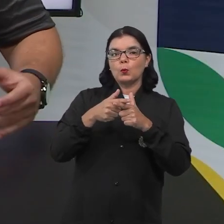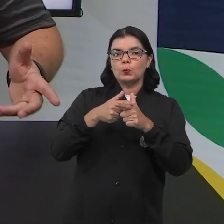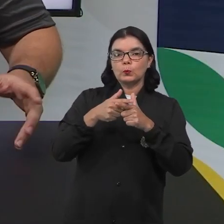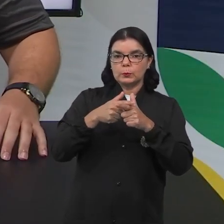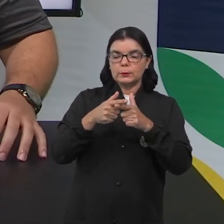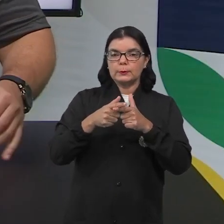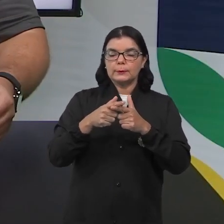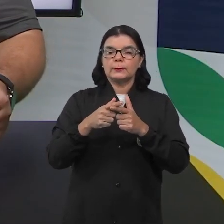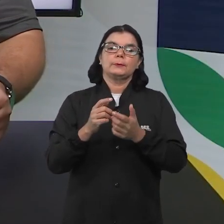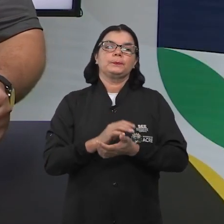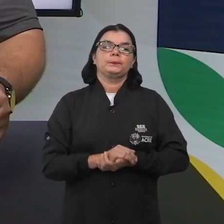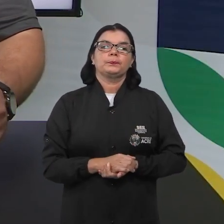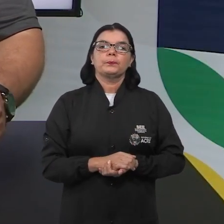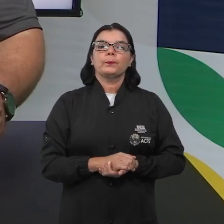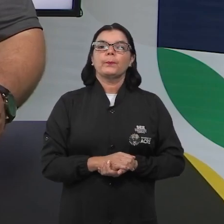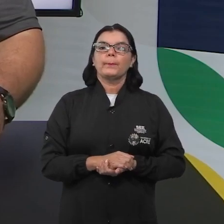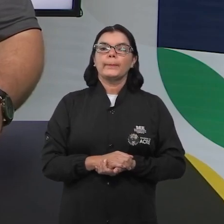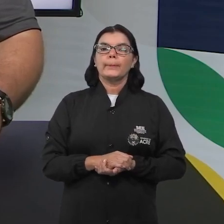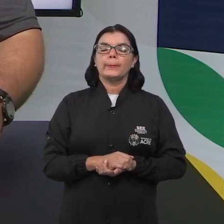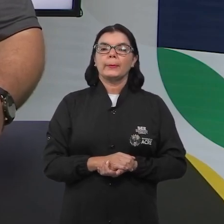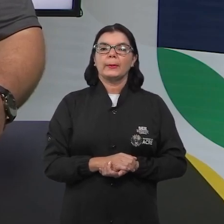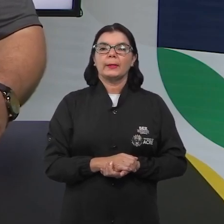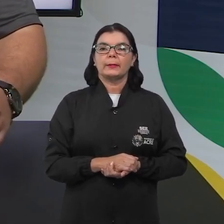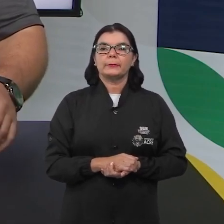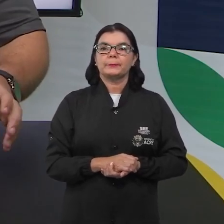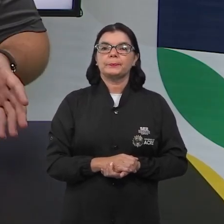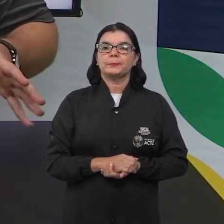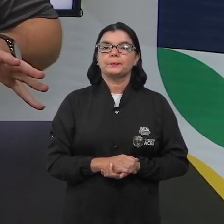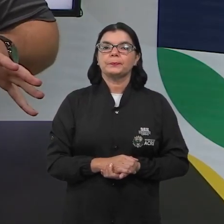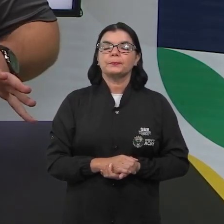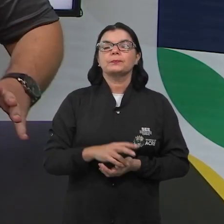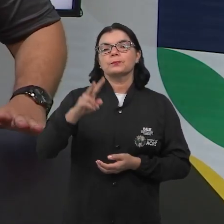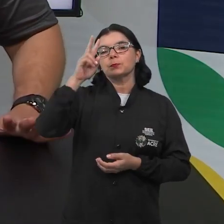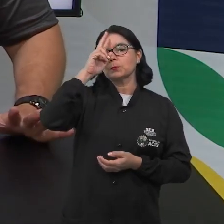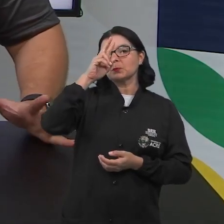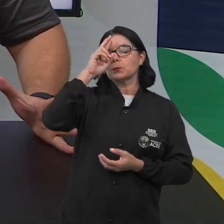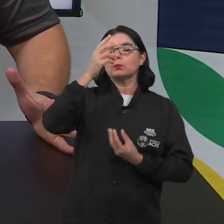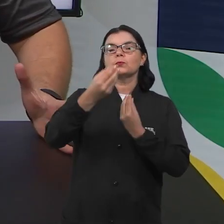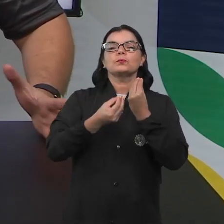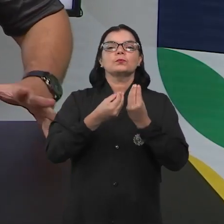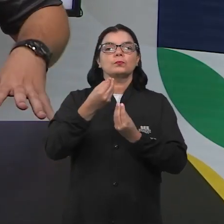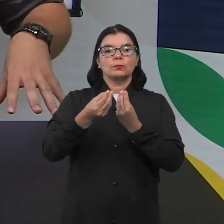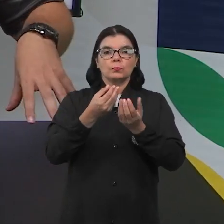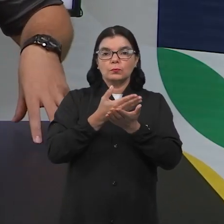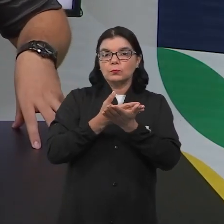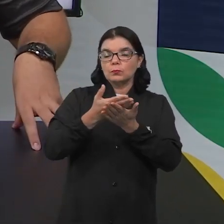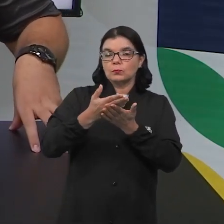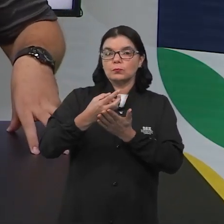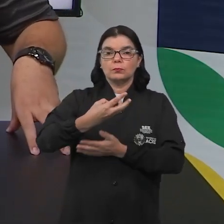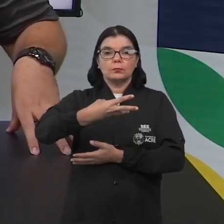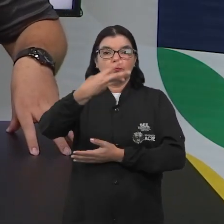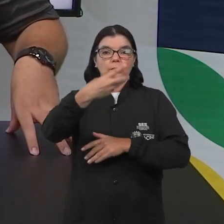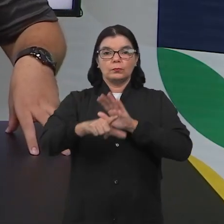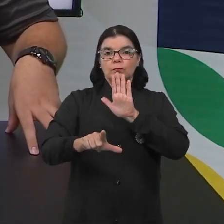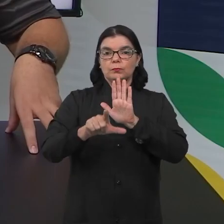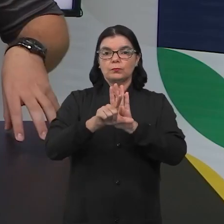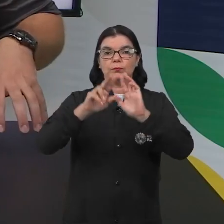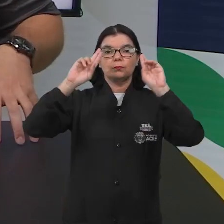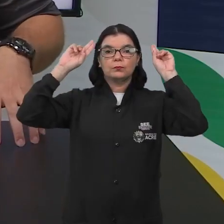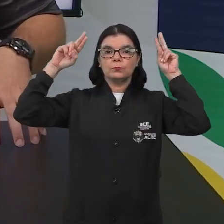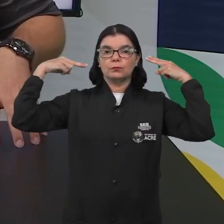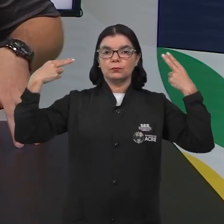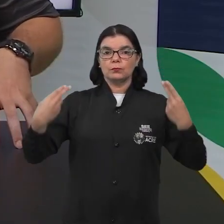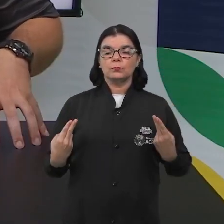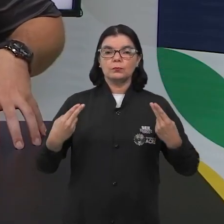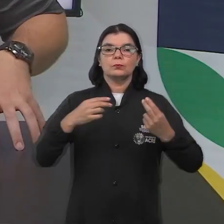em órbita. Olha, bora lá então relembrar qual é o princípio da terceira lei de Newton. A terceira lei